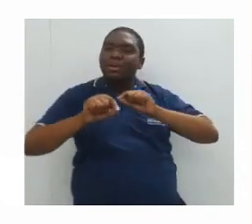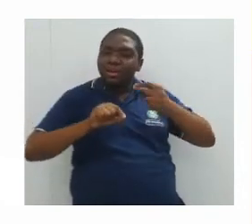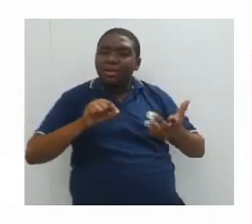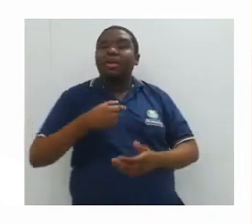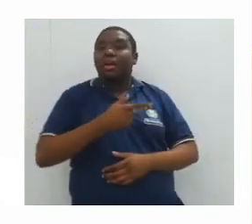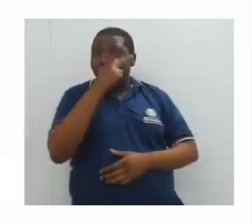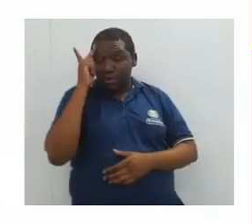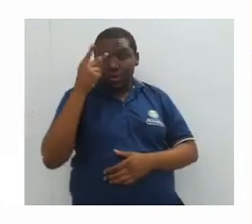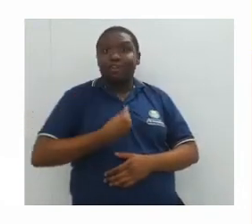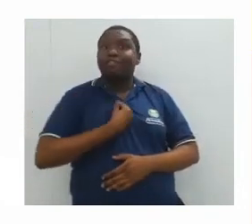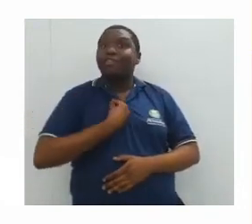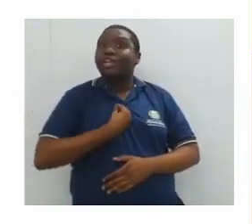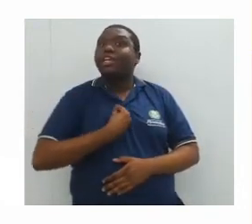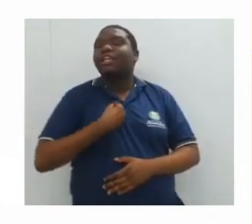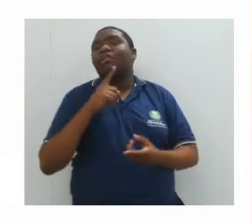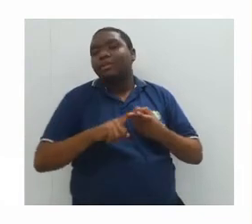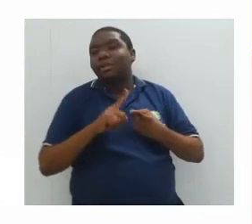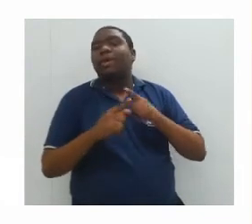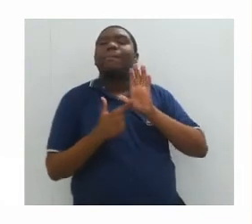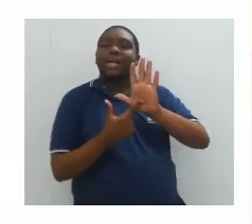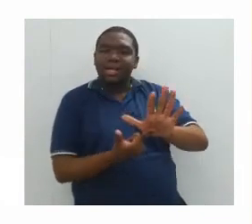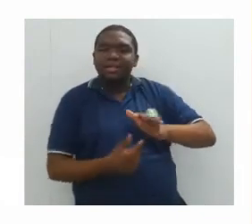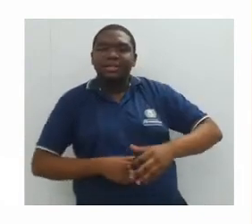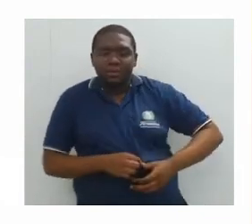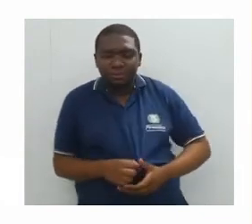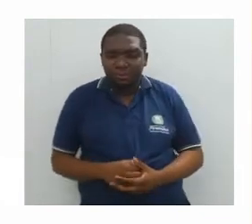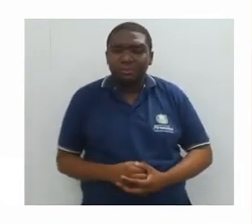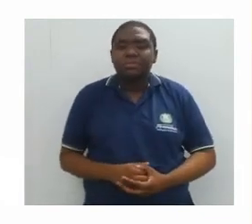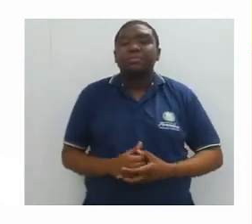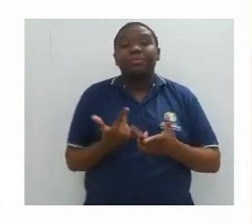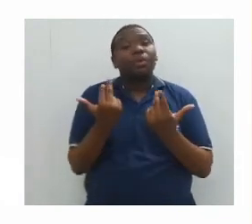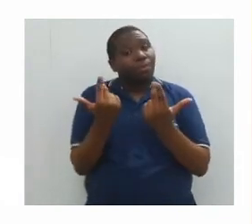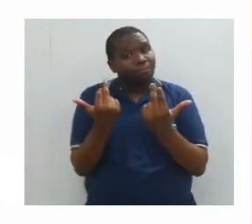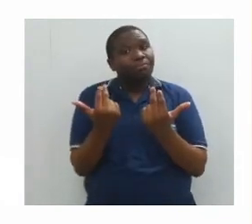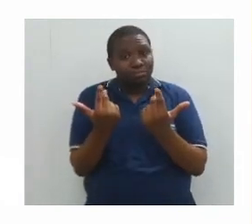eles vivenciam, onde eles se apresentam. Então, assim como